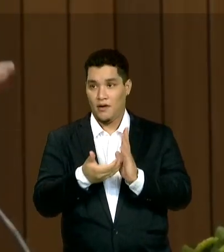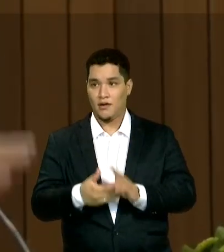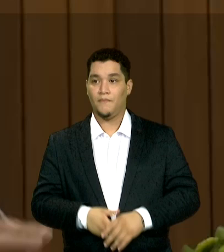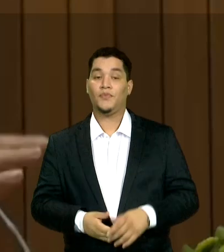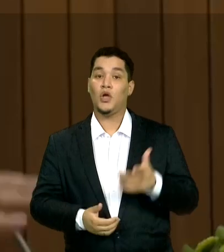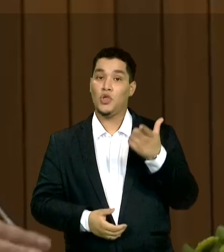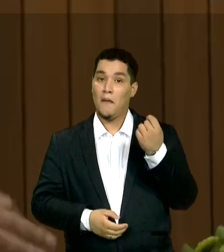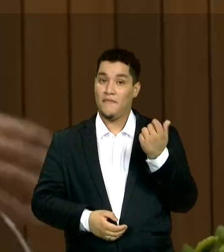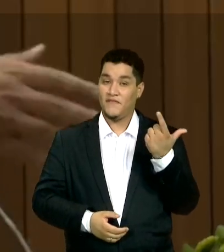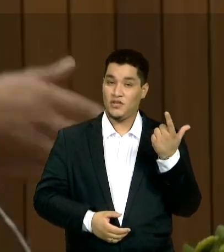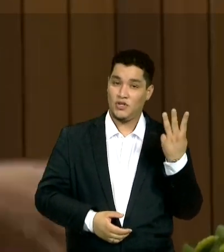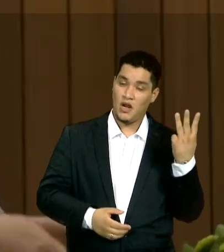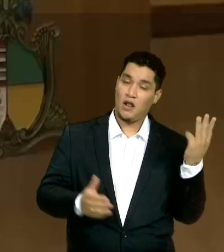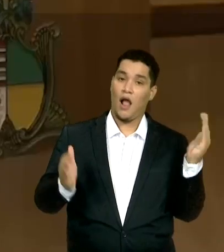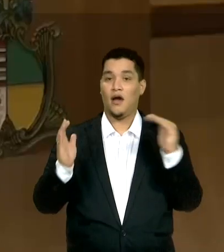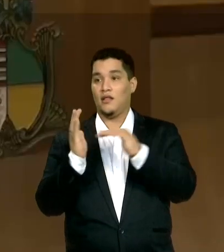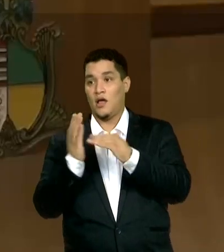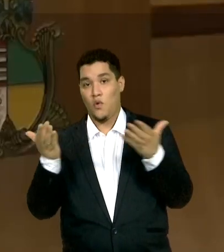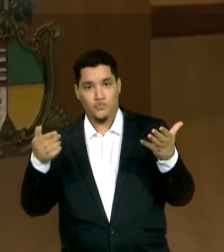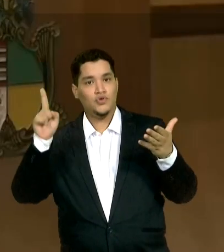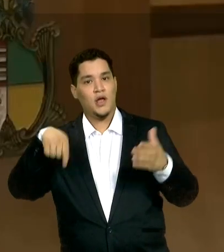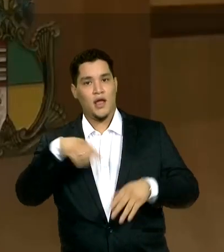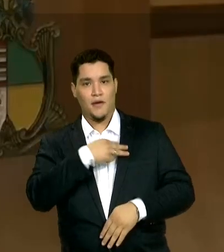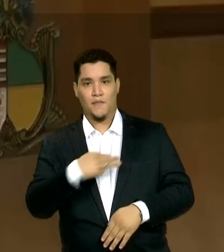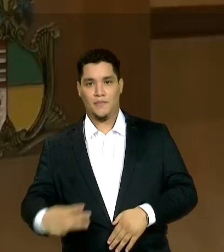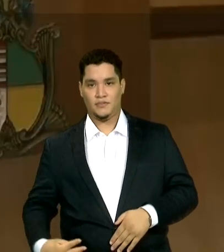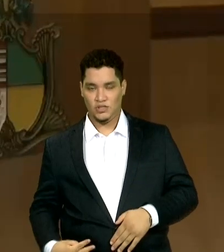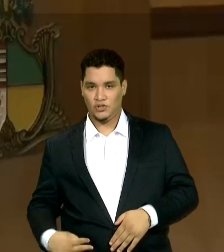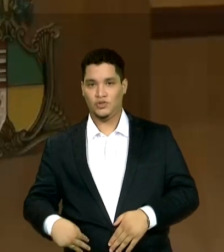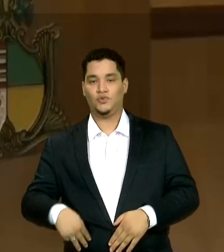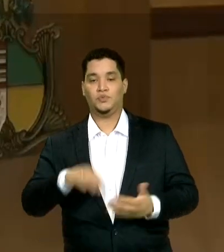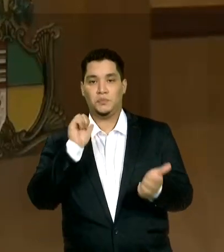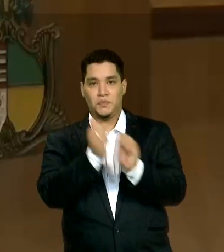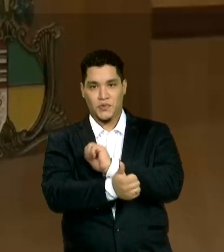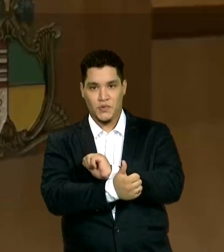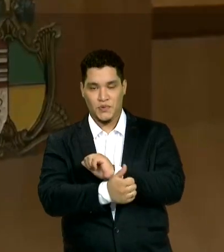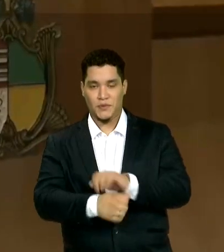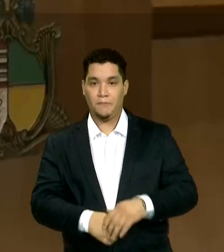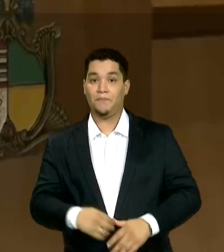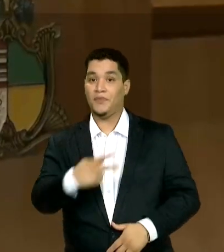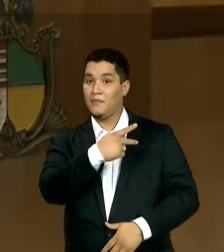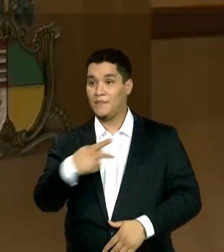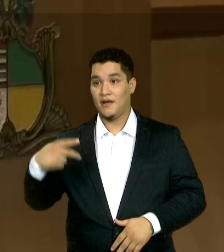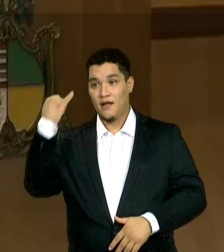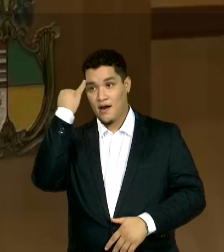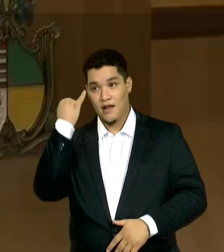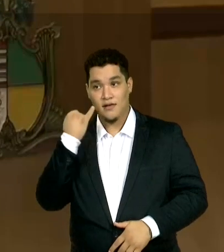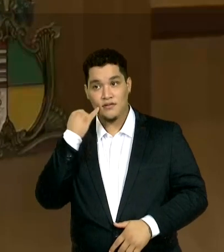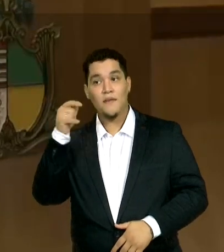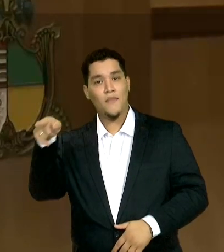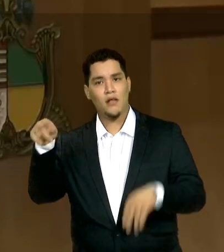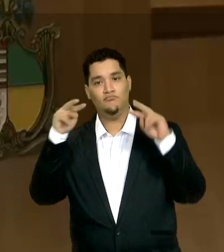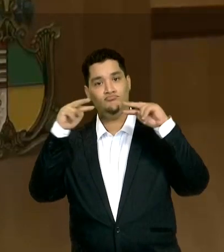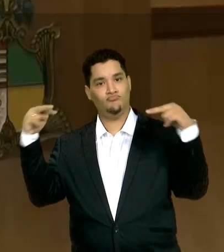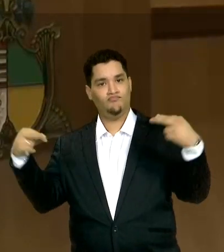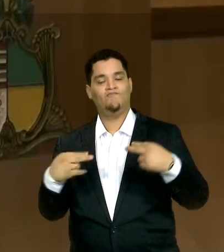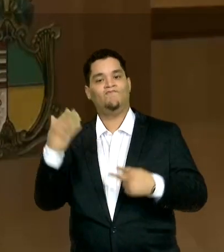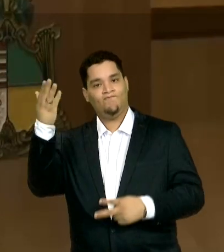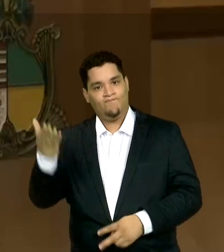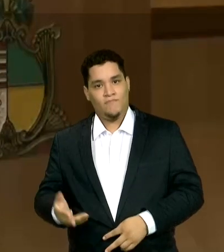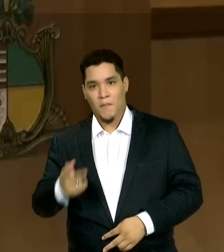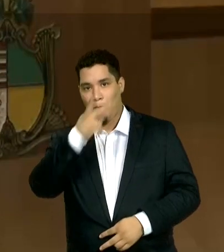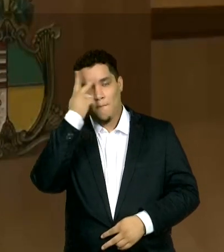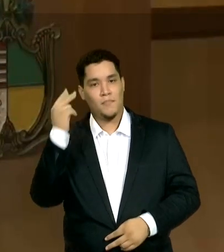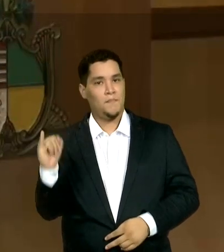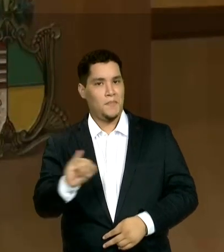do Esporte do governo Lula. A presidente Iracema Vale, que conduziu a solenidade, destacou a importância do reconhecimento do Parlamento Estadual ao